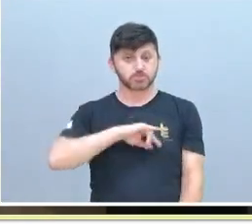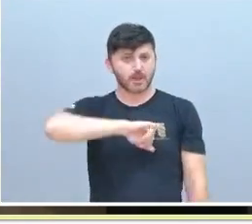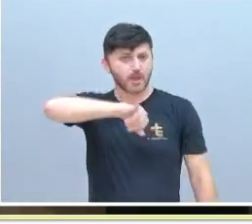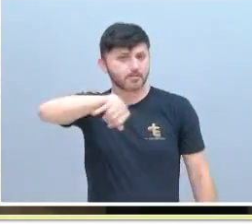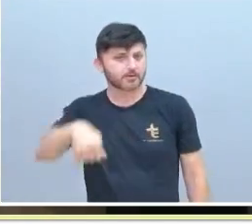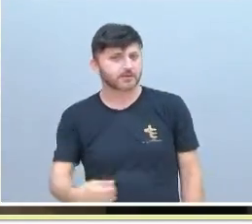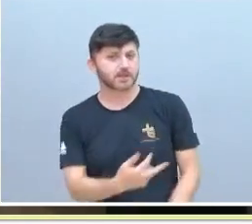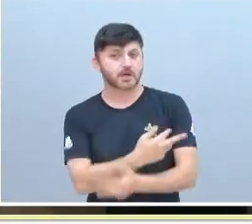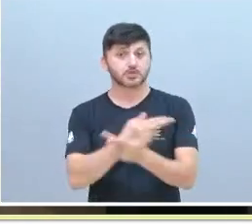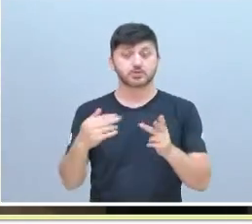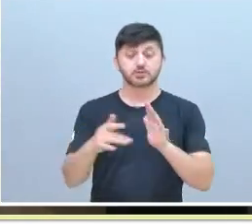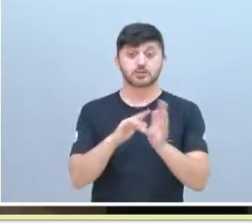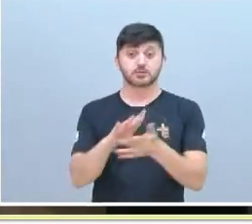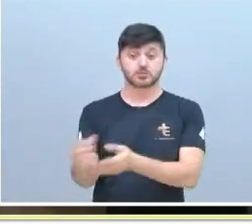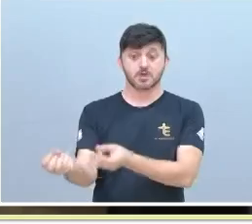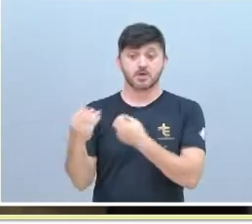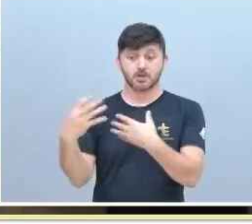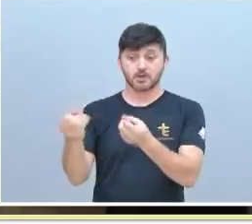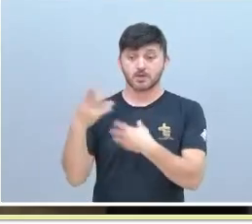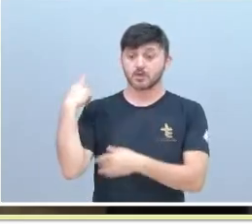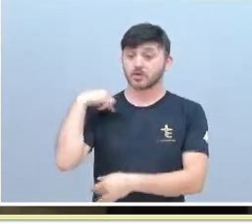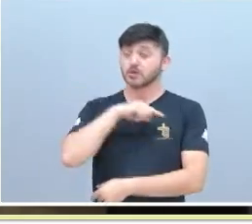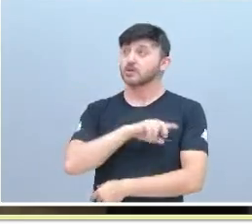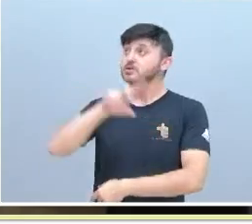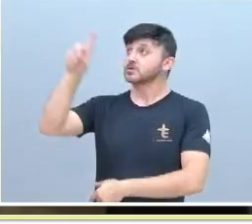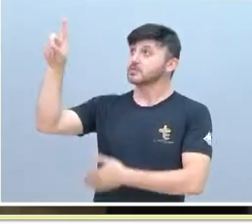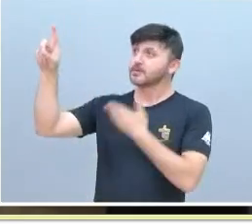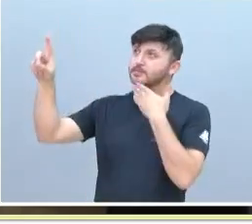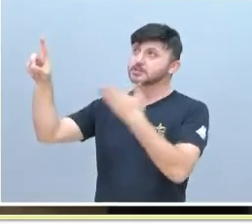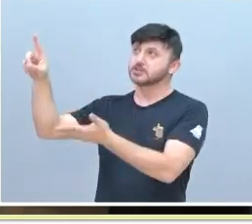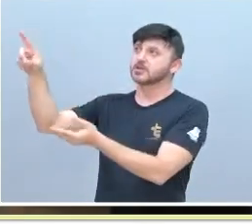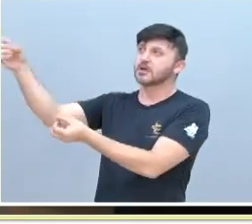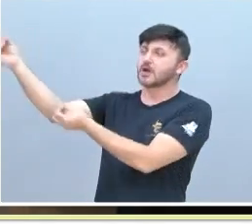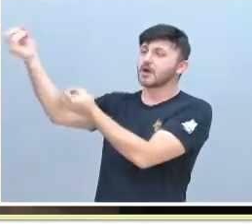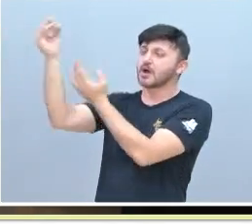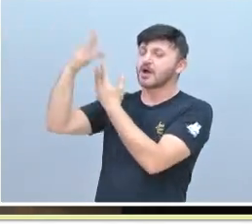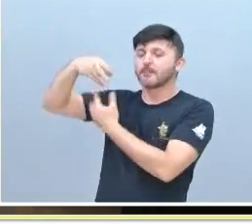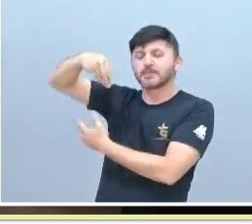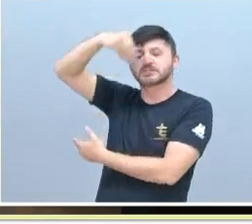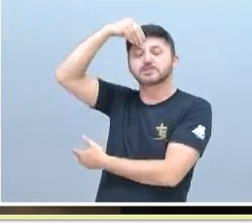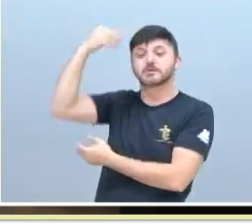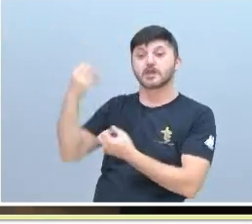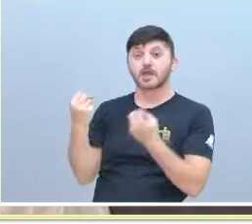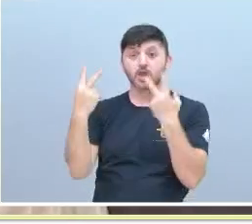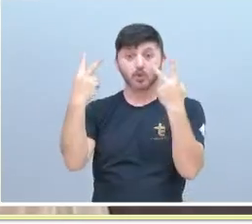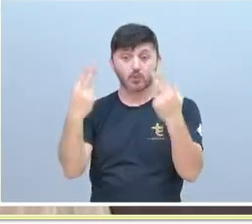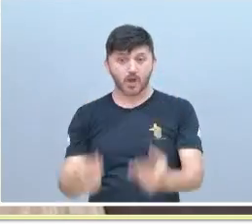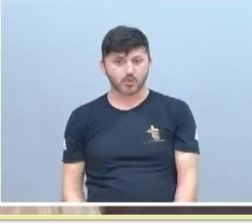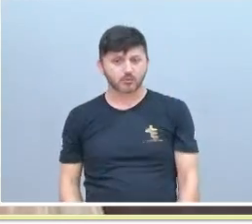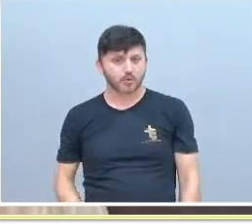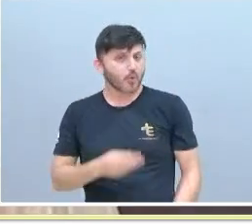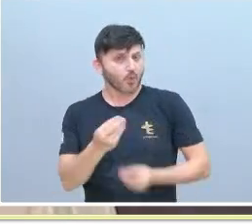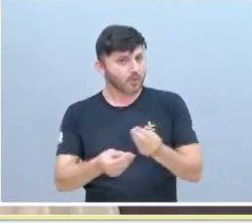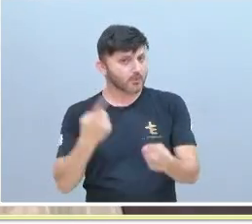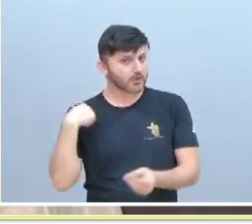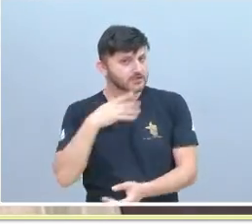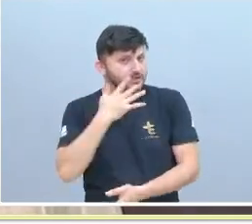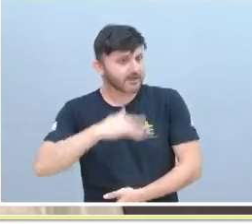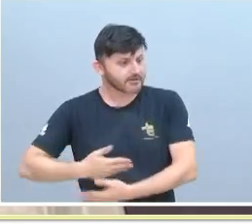somos chamados a pedir que o Senhor nos batize. Mas como, se batizado já fui de